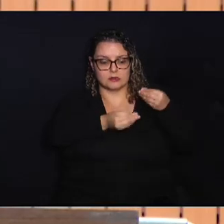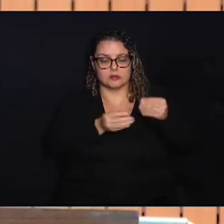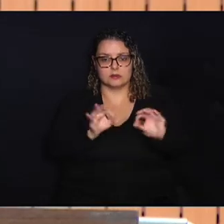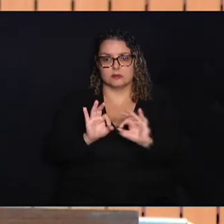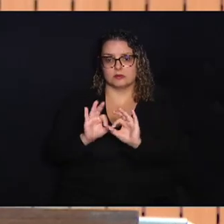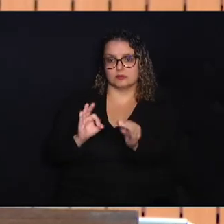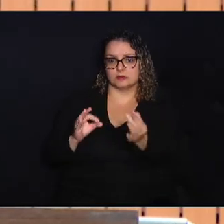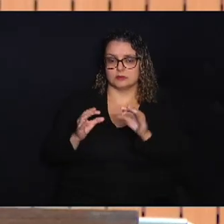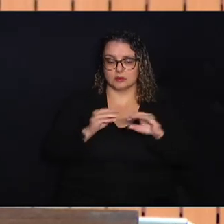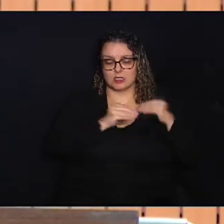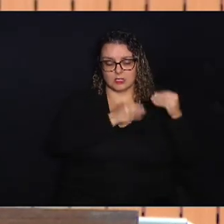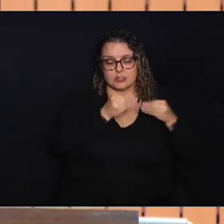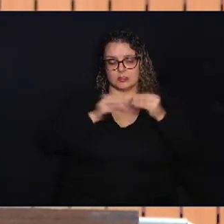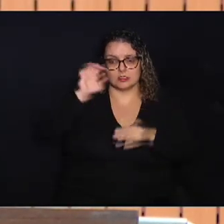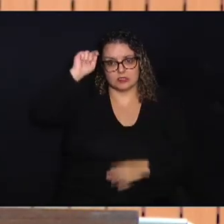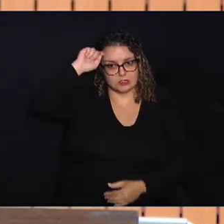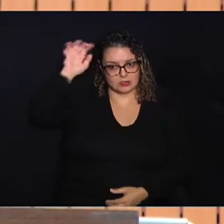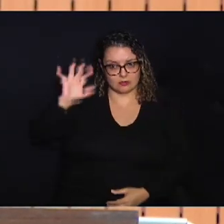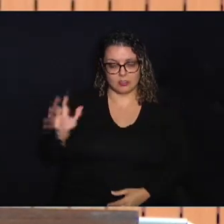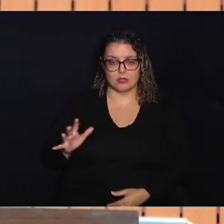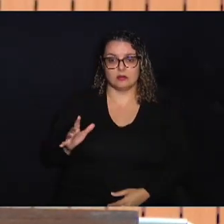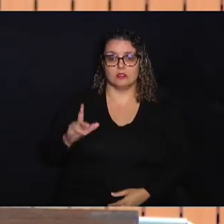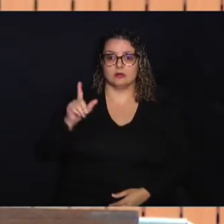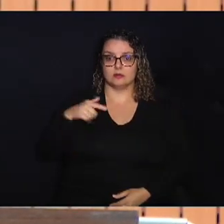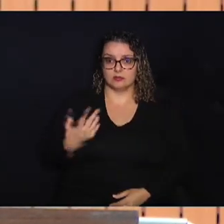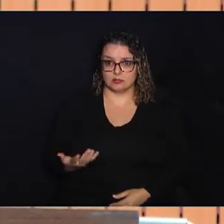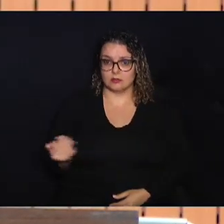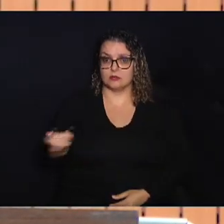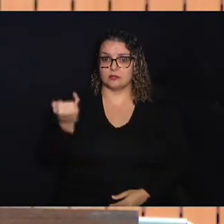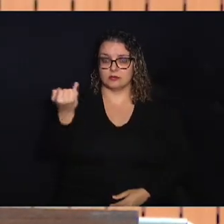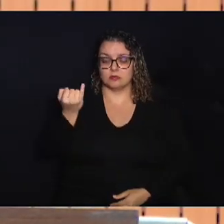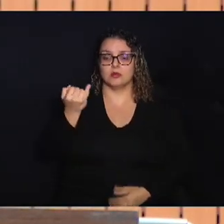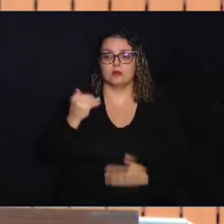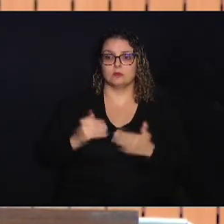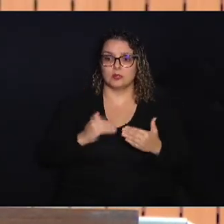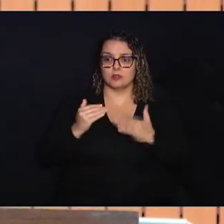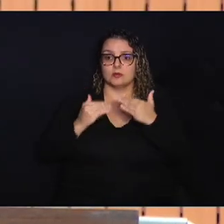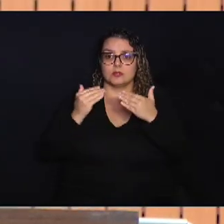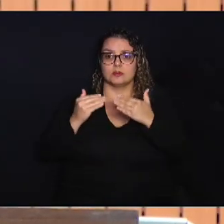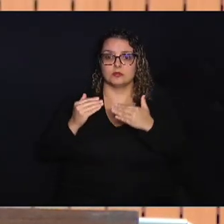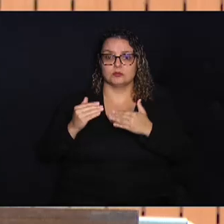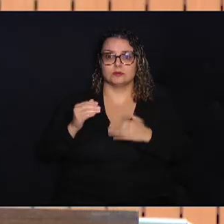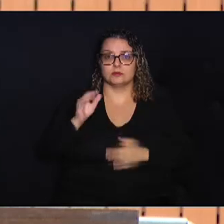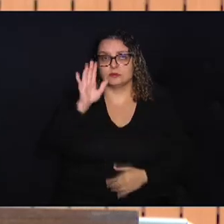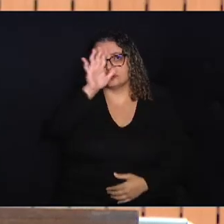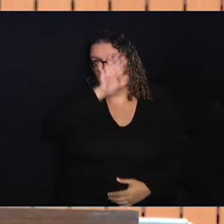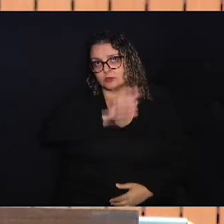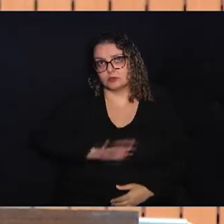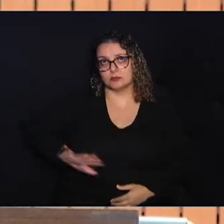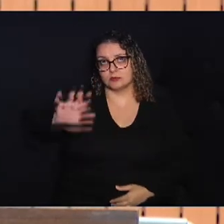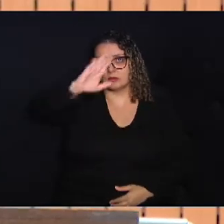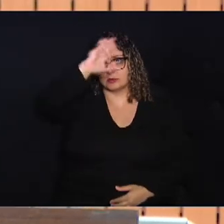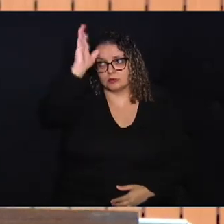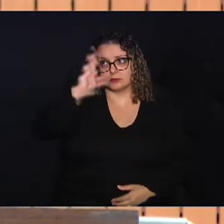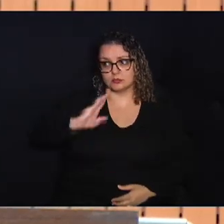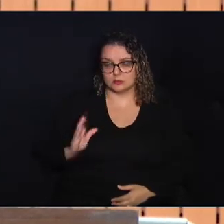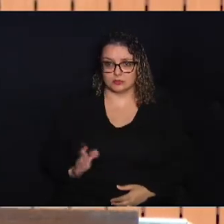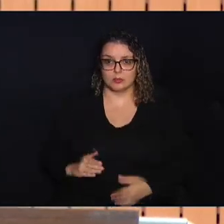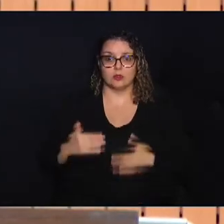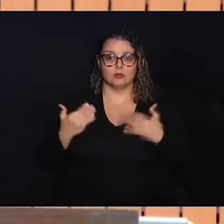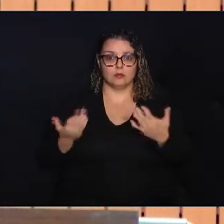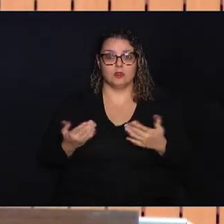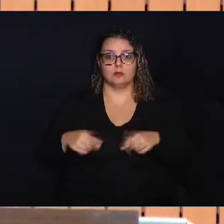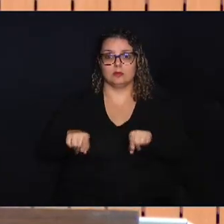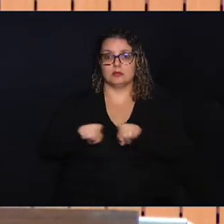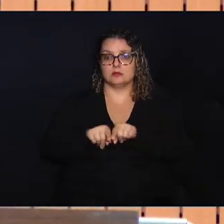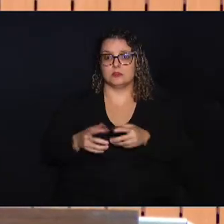que foi extremamente importante para a formação do Estado brasileiro. Bom, mas eu quero falar